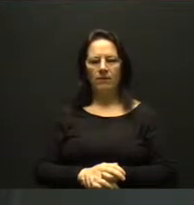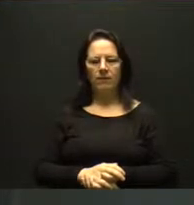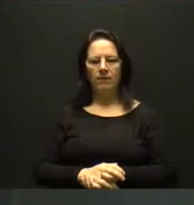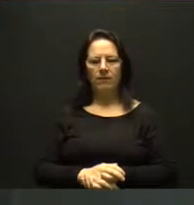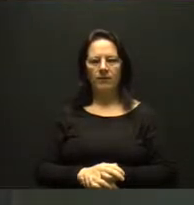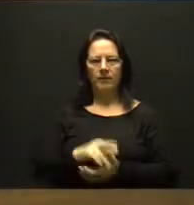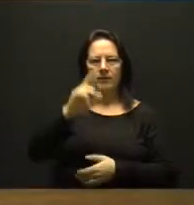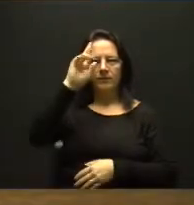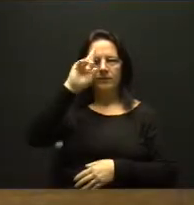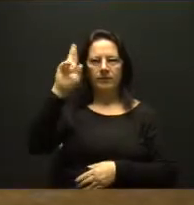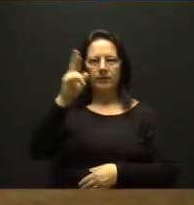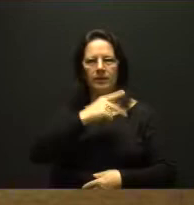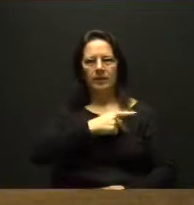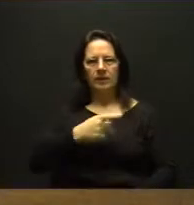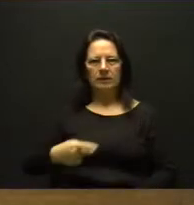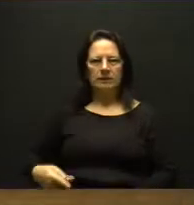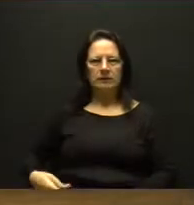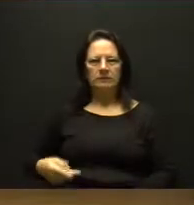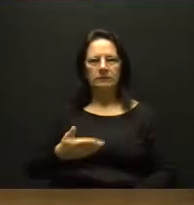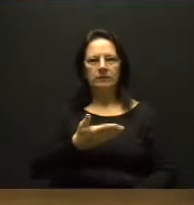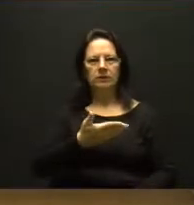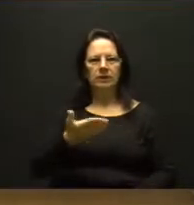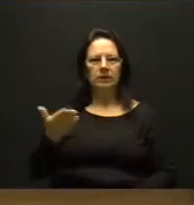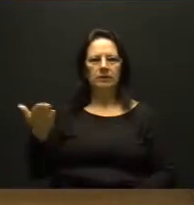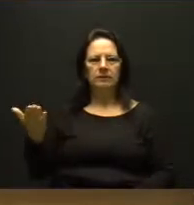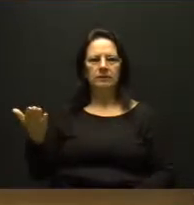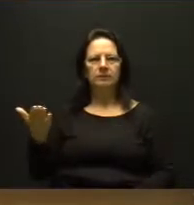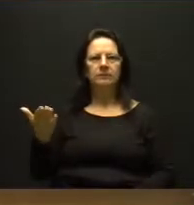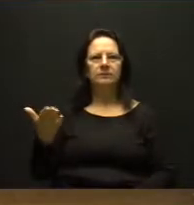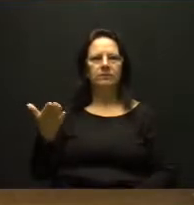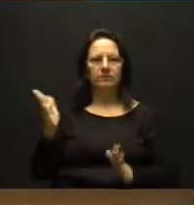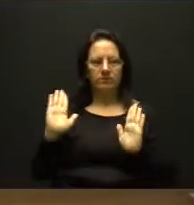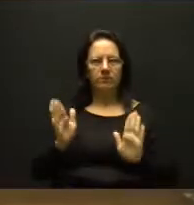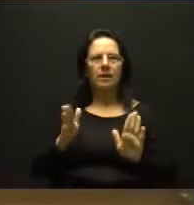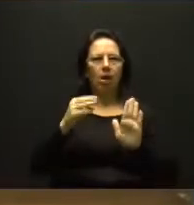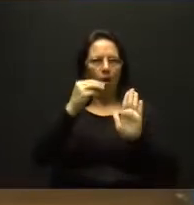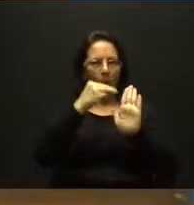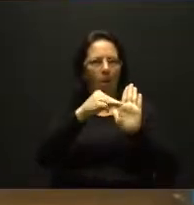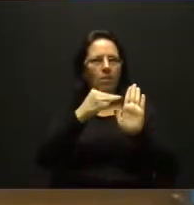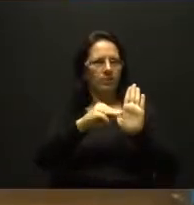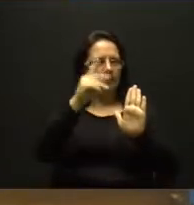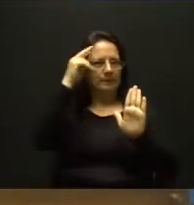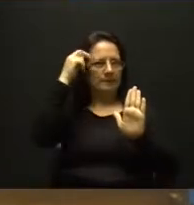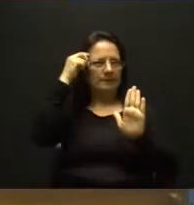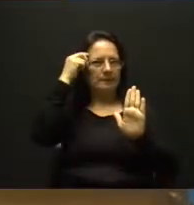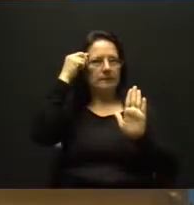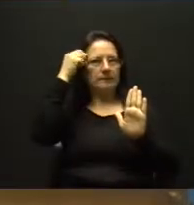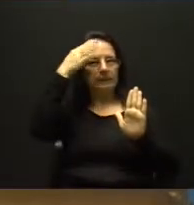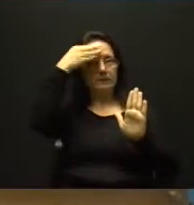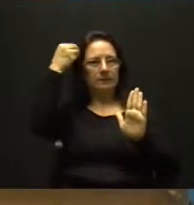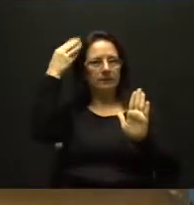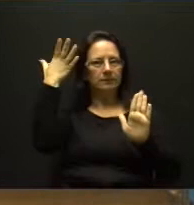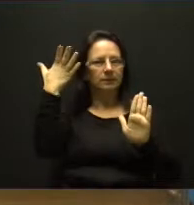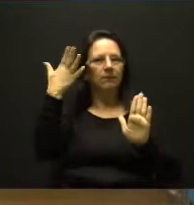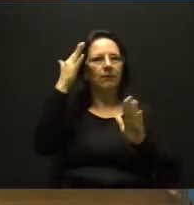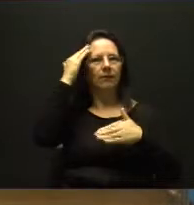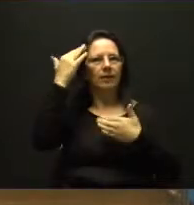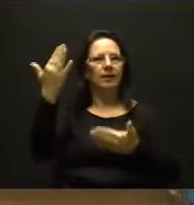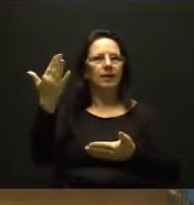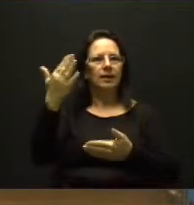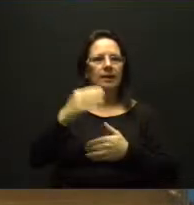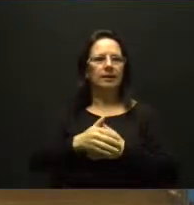o presidente dos pares agora sim o momento das informações aqui dá para guardar tudo quero agradecer à minha